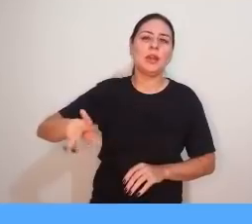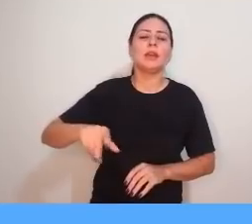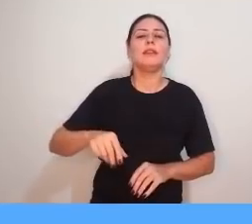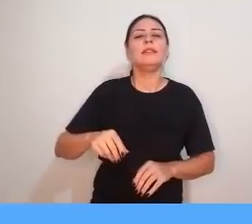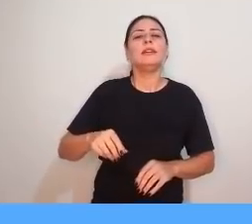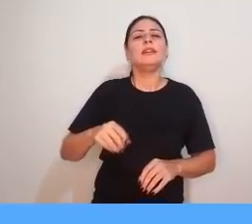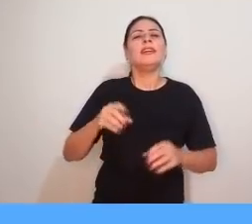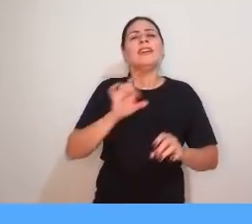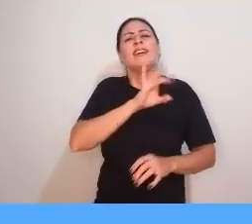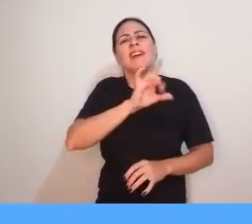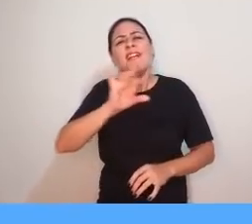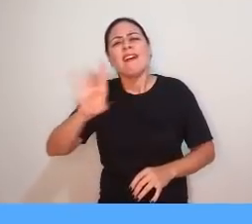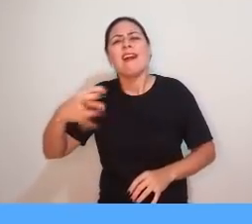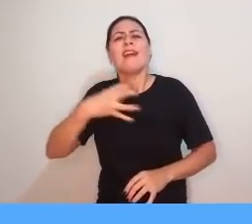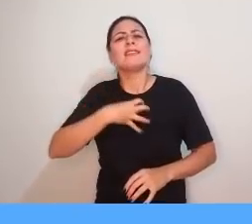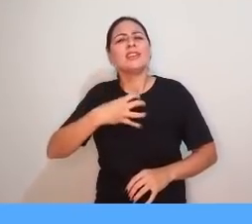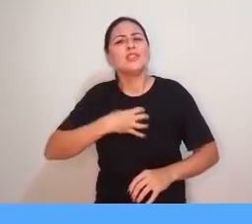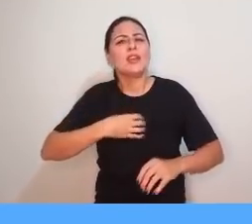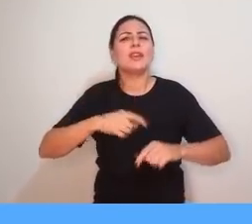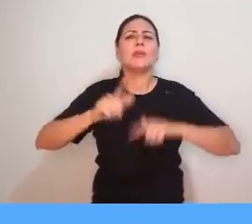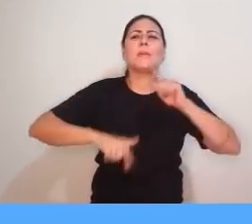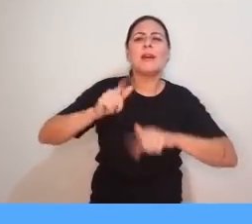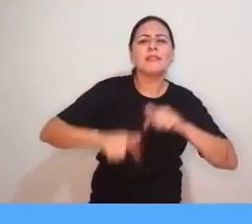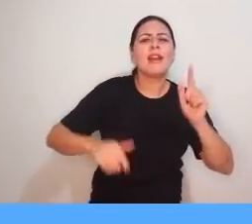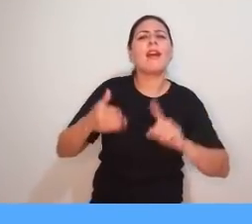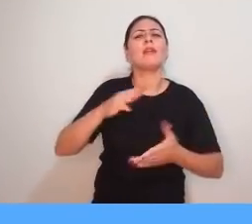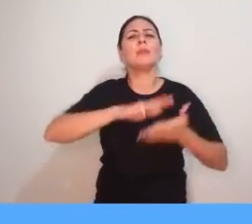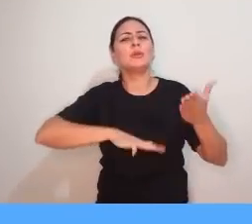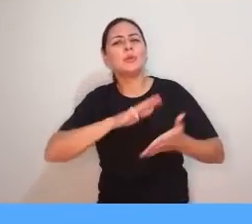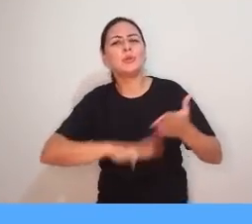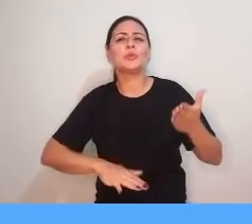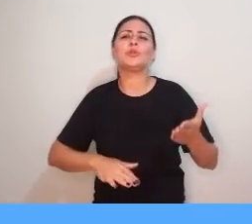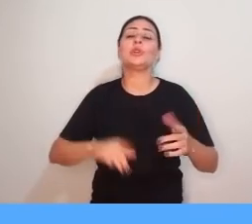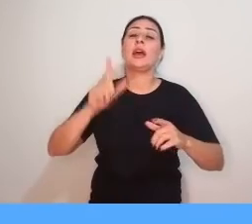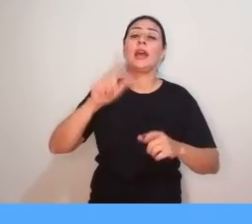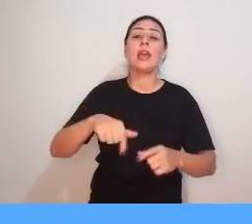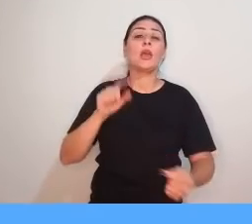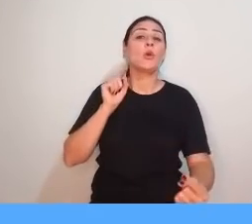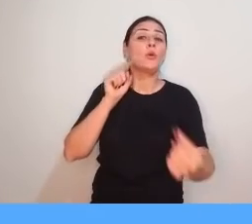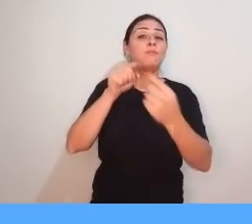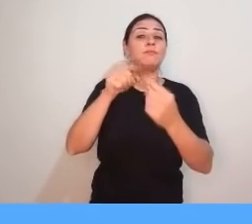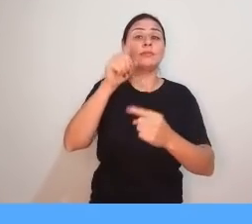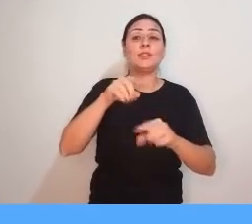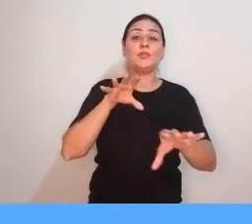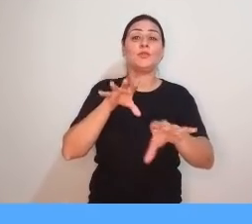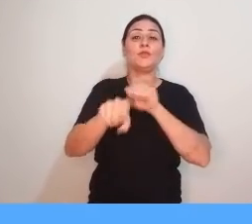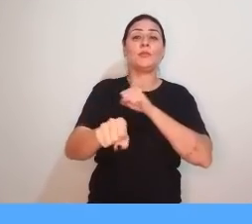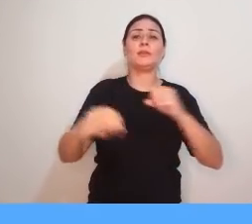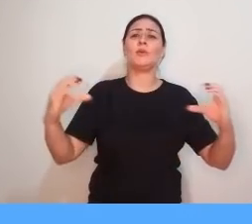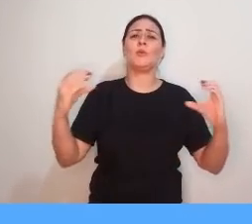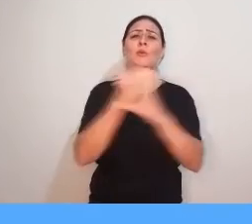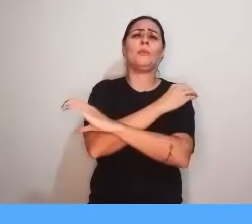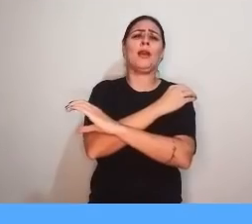que eu trouxe aqui, ela pode ser objeto de uma formação completa de estudo de horas, dias até,